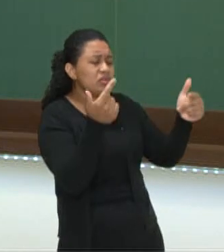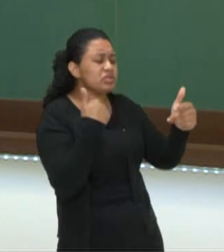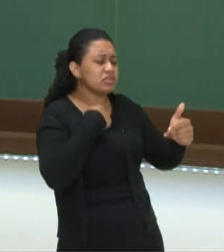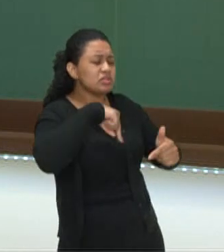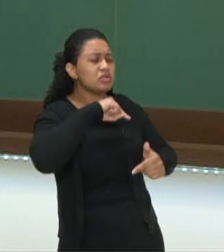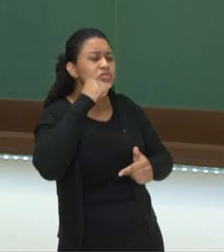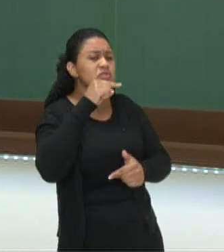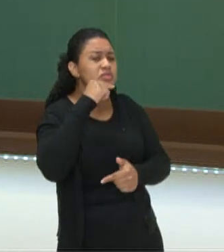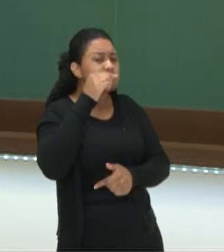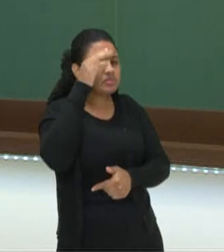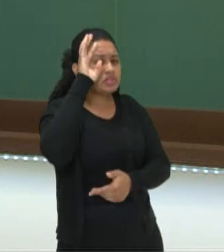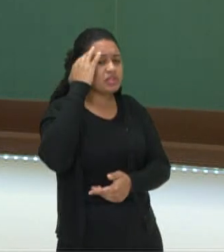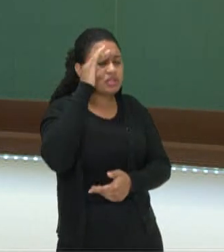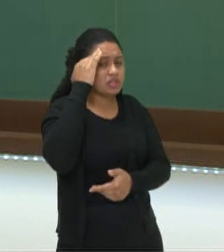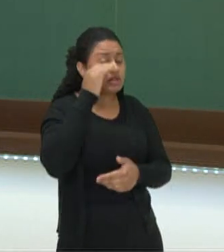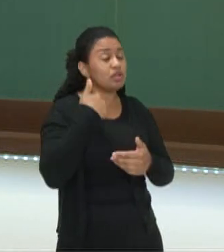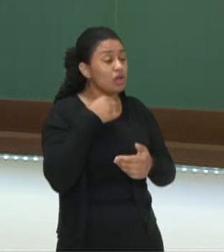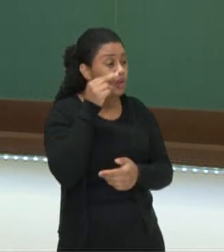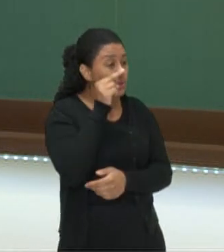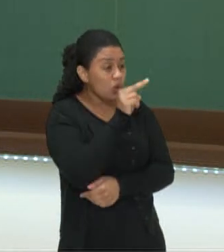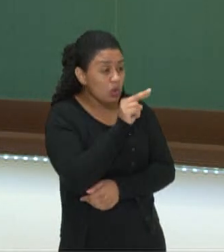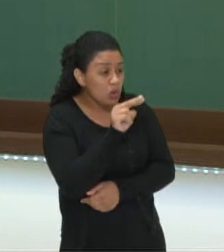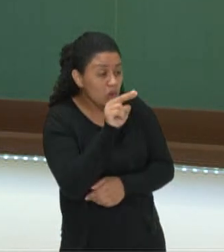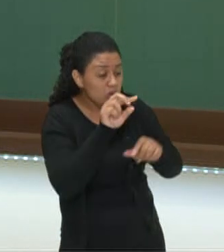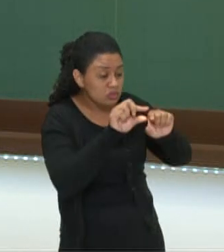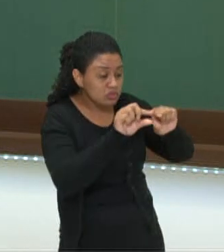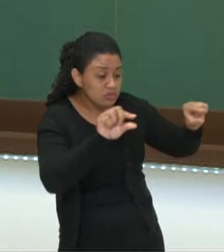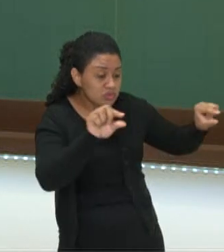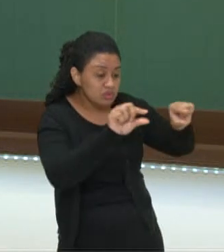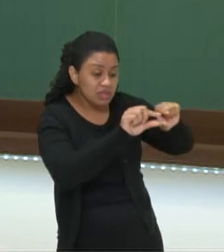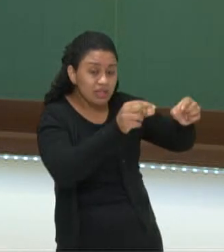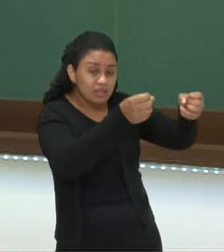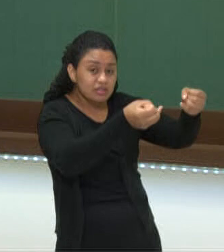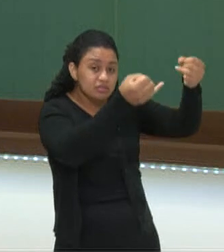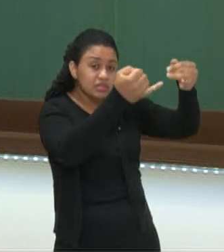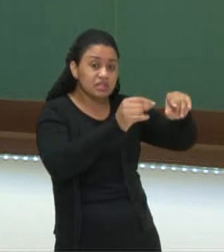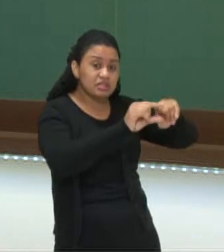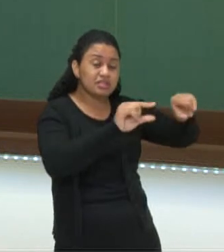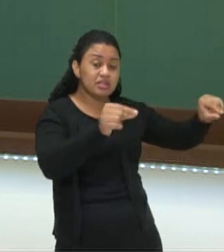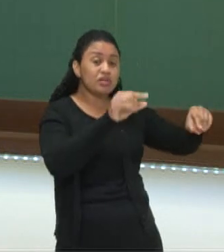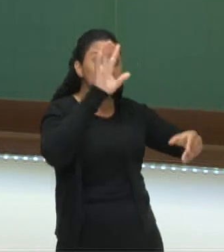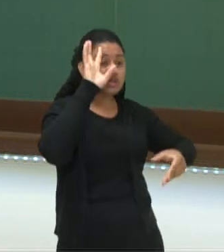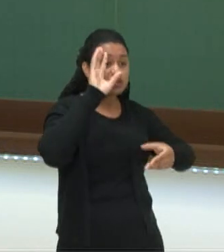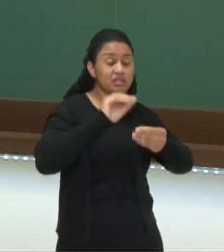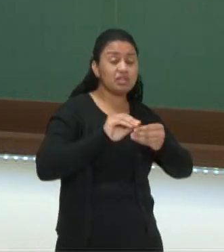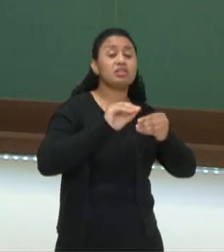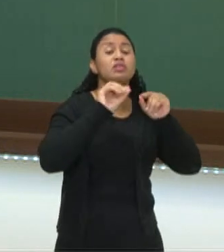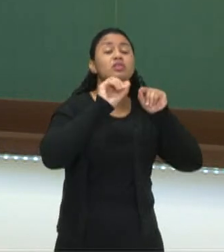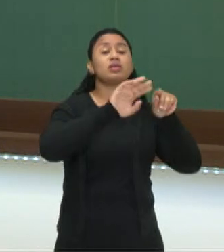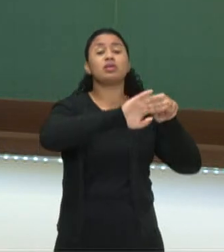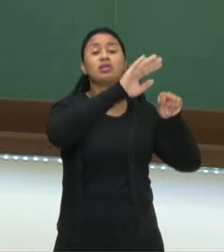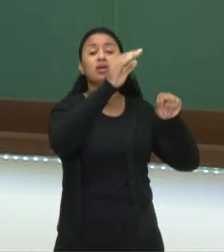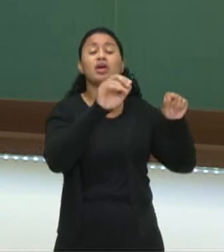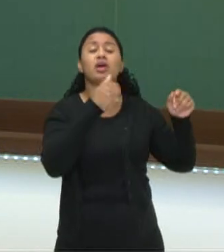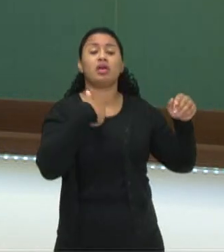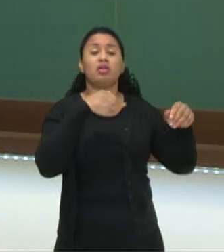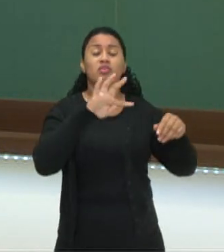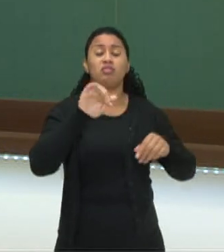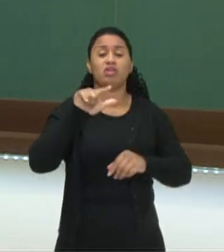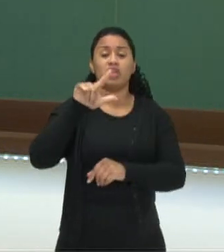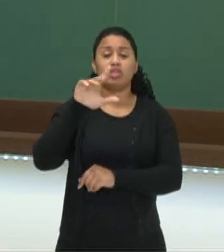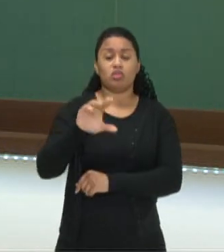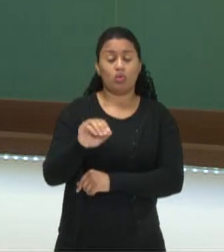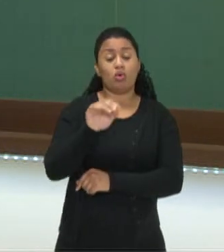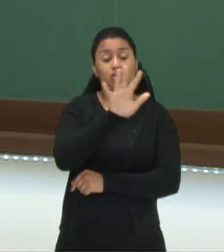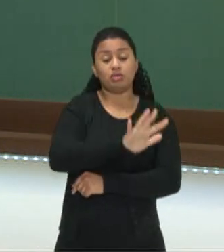interpretar? Até que ele olhou ali, embaixo do quadro, a resenha do quadro, e entendeu que aquele monte era um monte de feno diante de